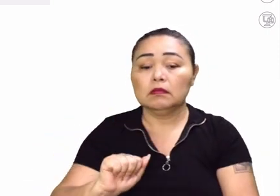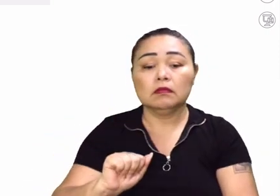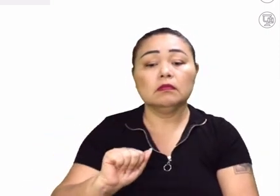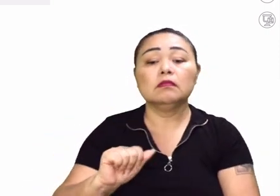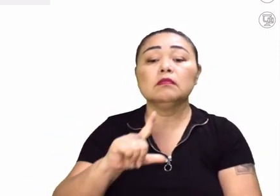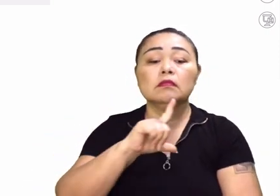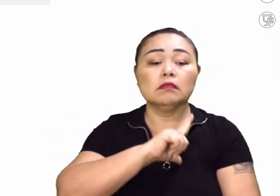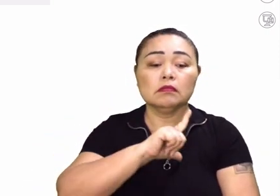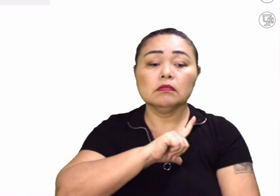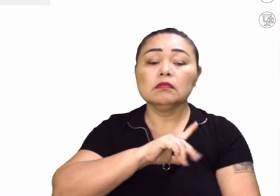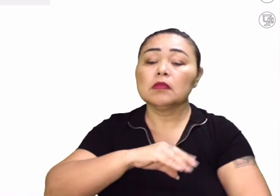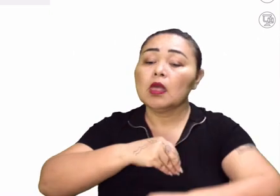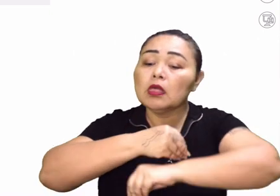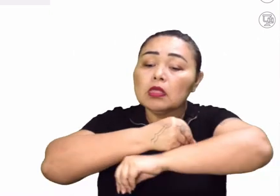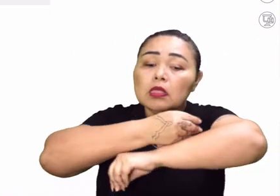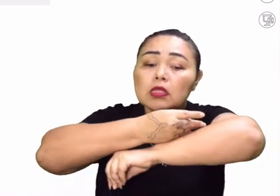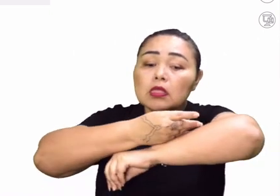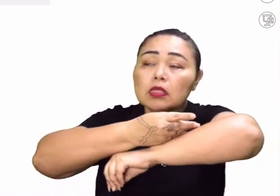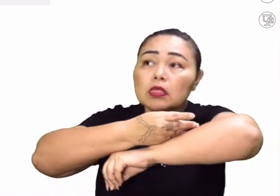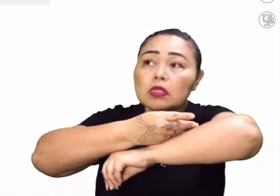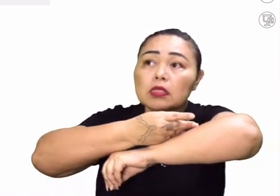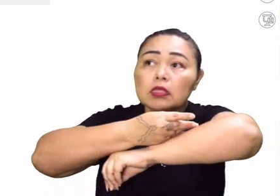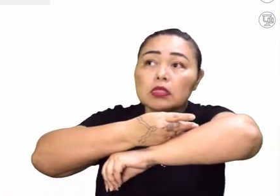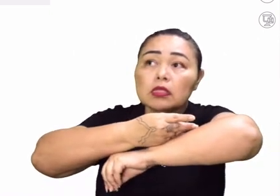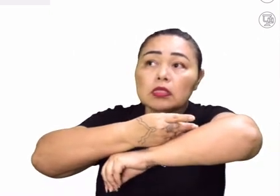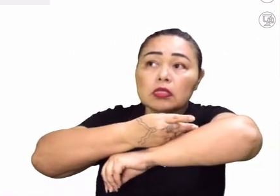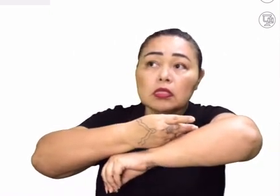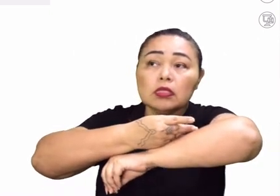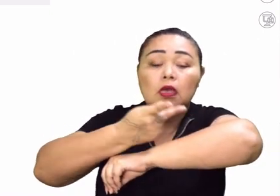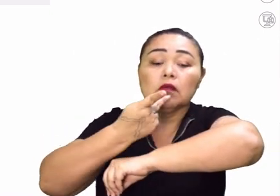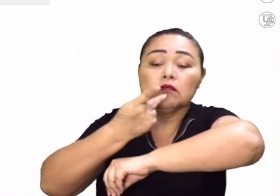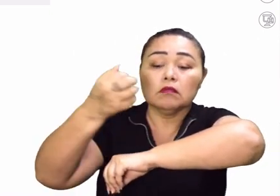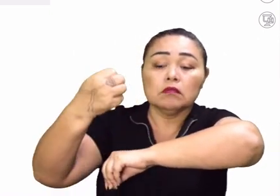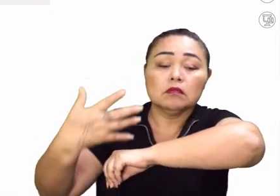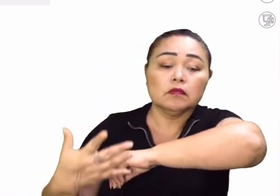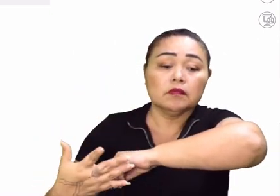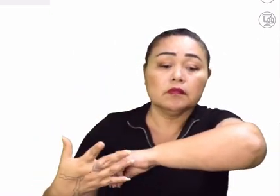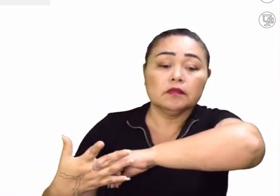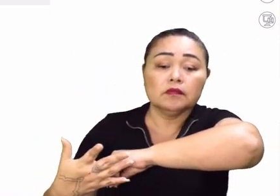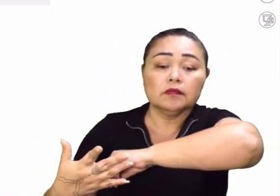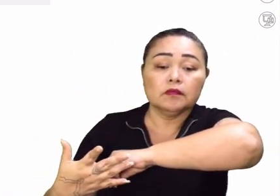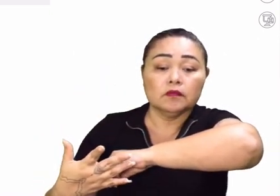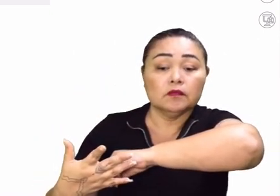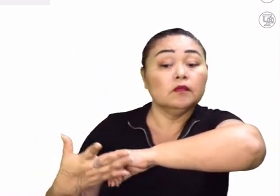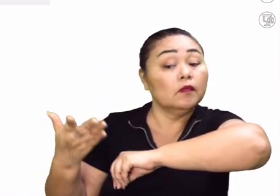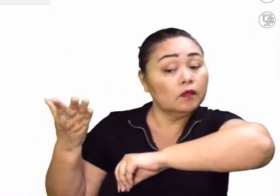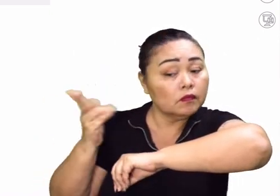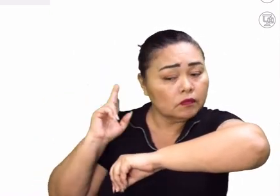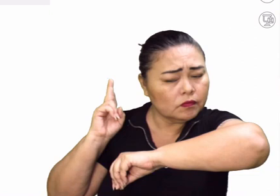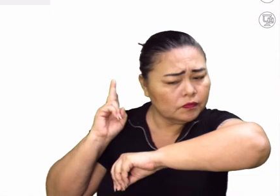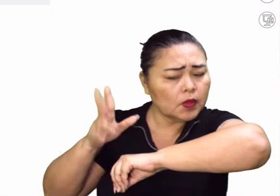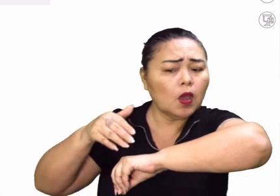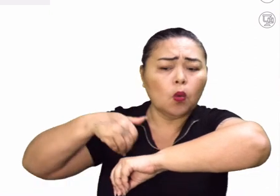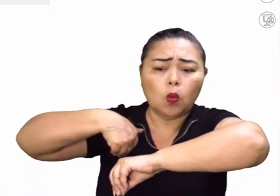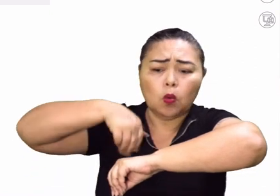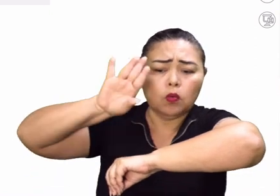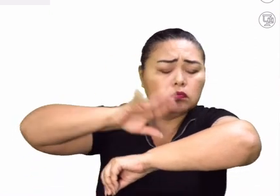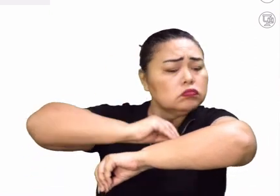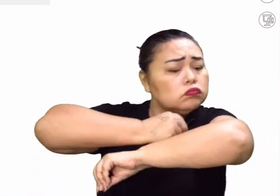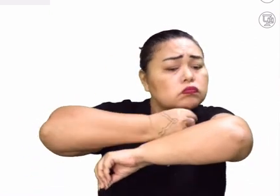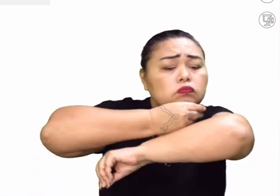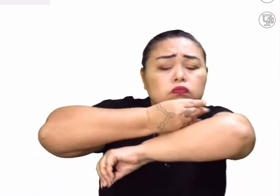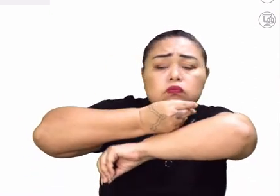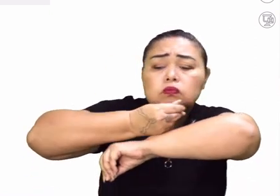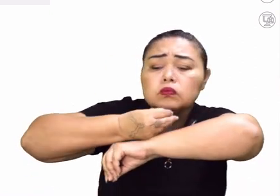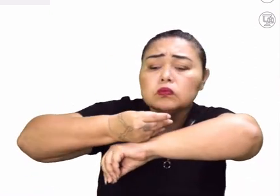se encontram intensamente Olha só falamos agora a pouco né Rogério que se encontram intensamente